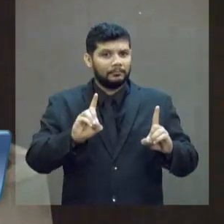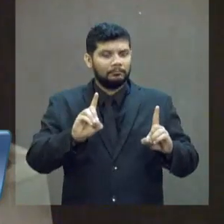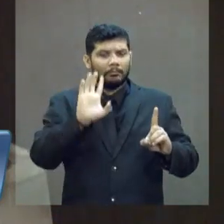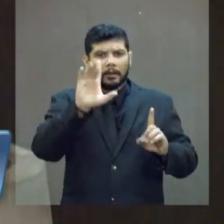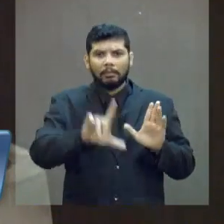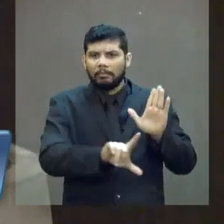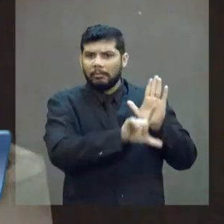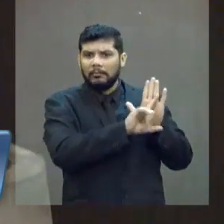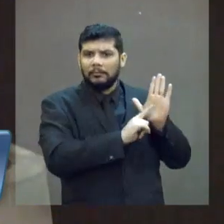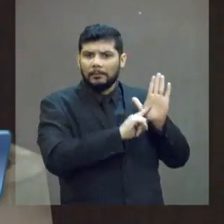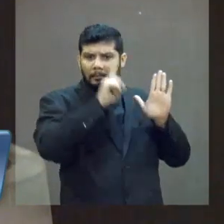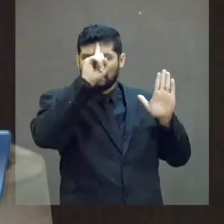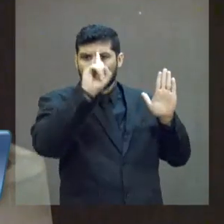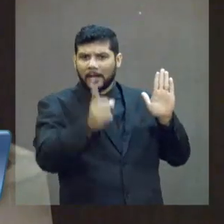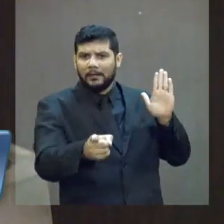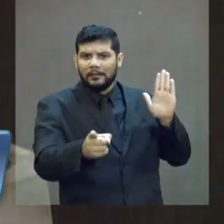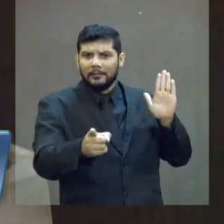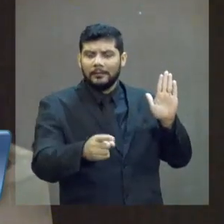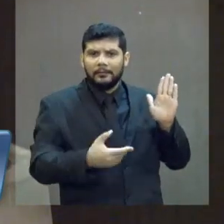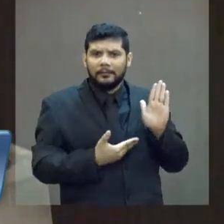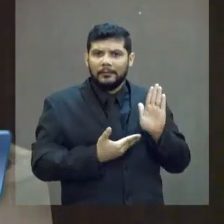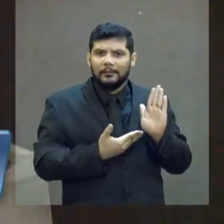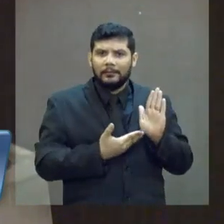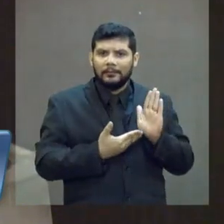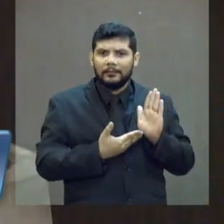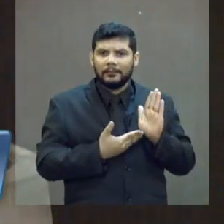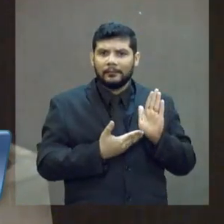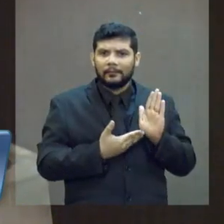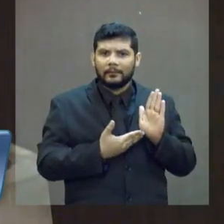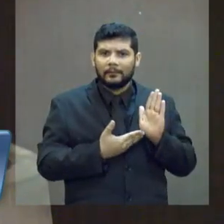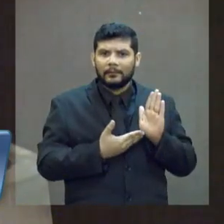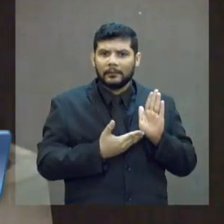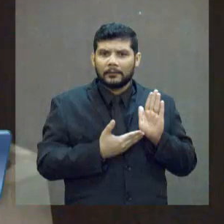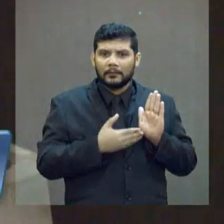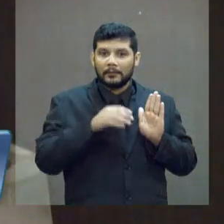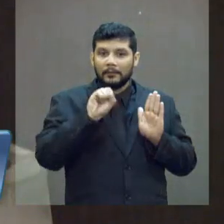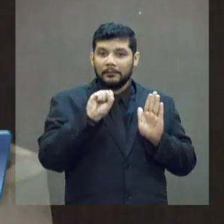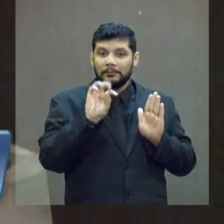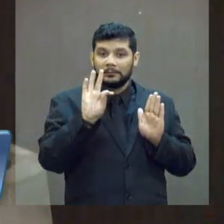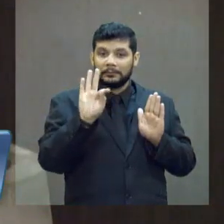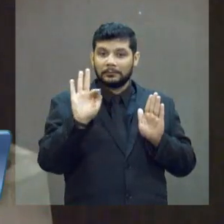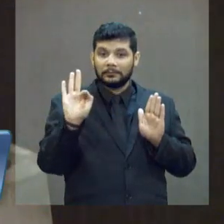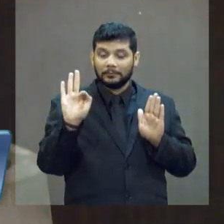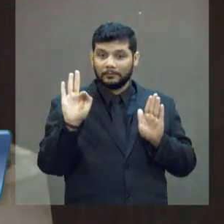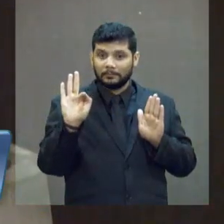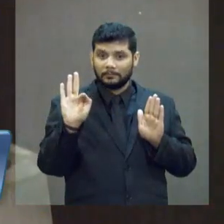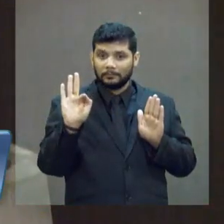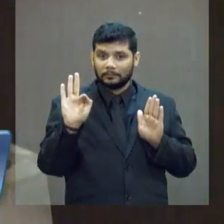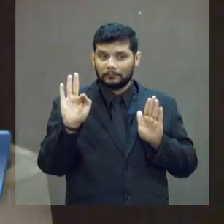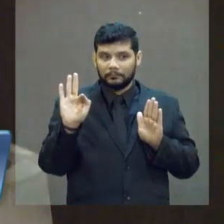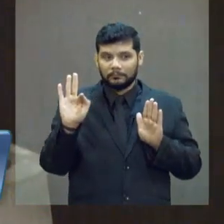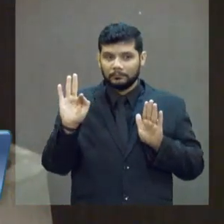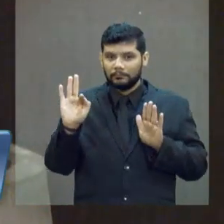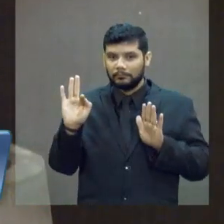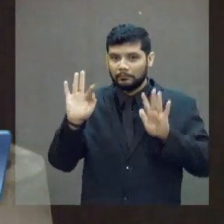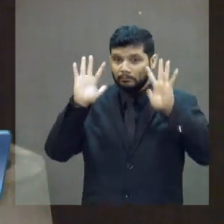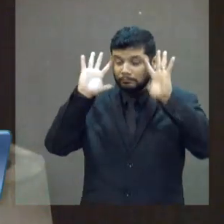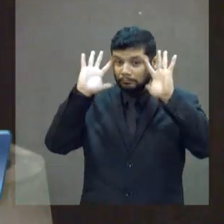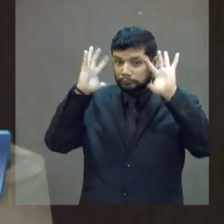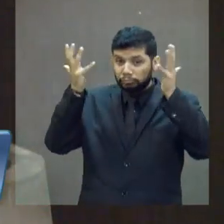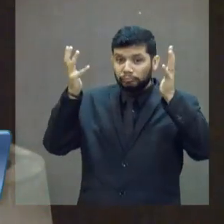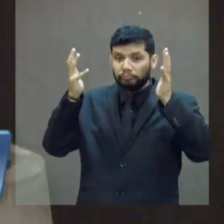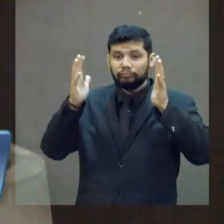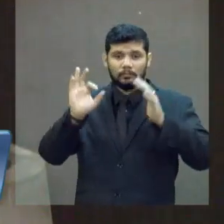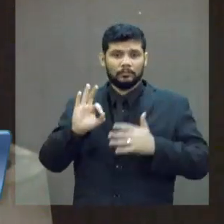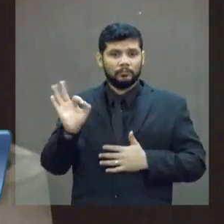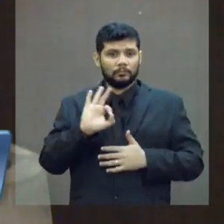lei. Inclusive, vamos lembrar que, enquanto o STF não decidia, inclusive,